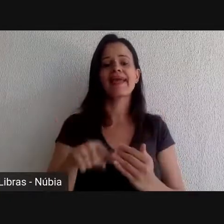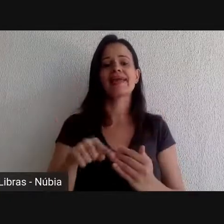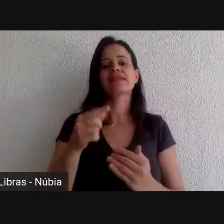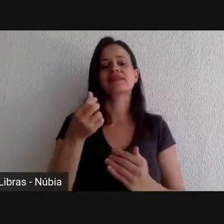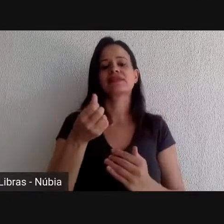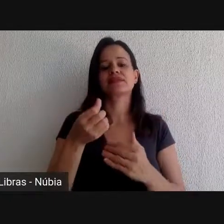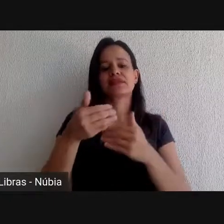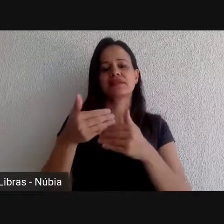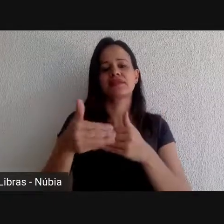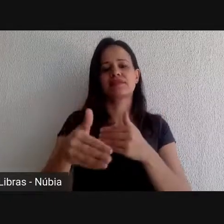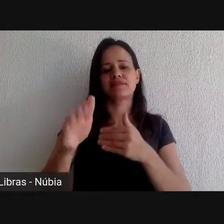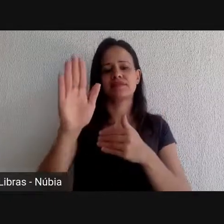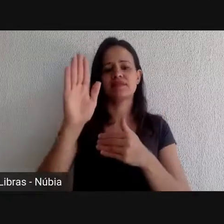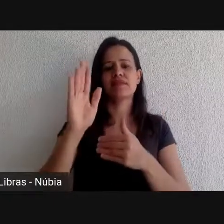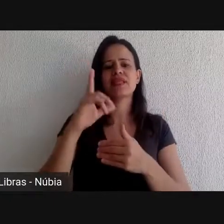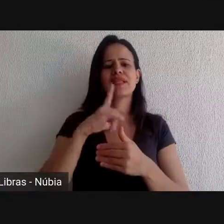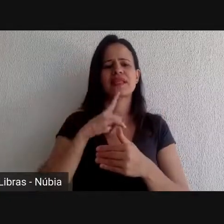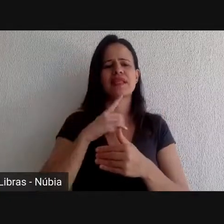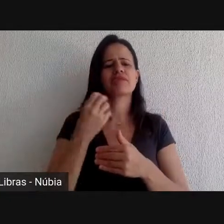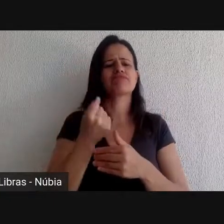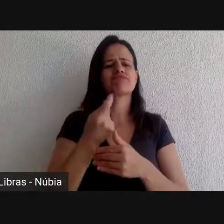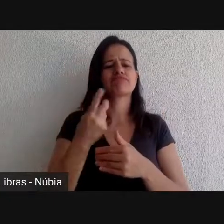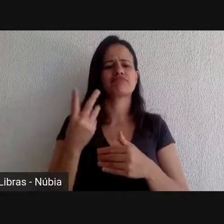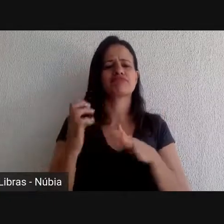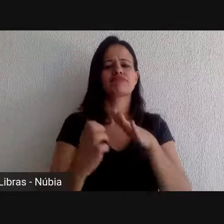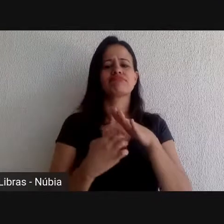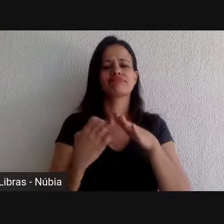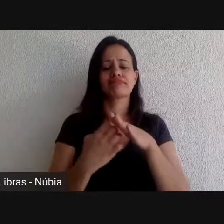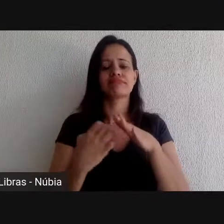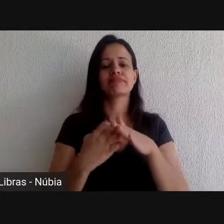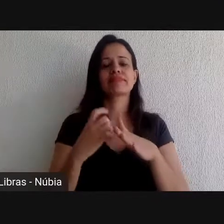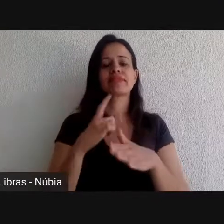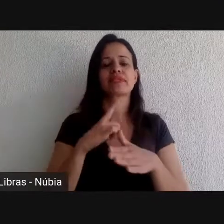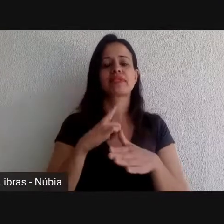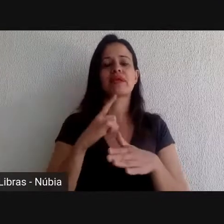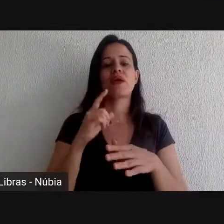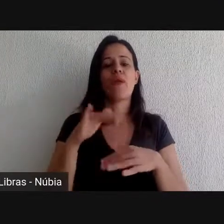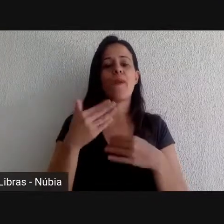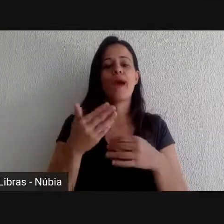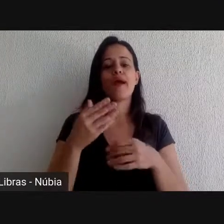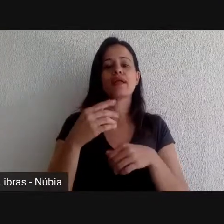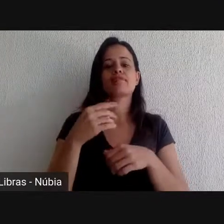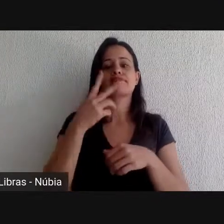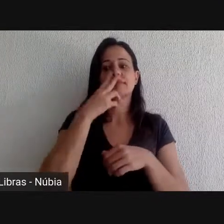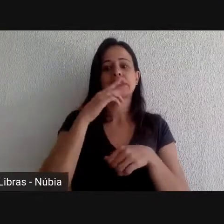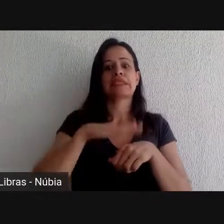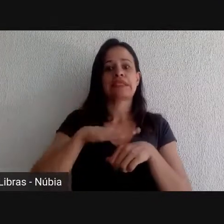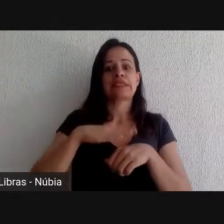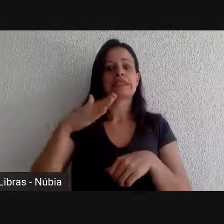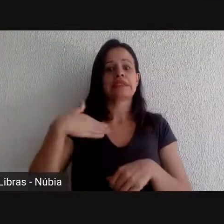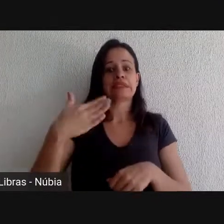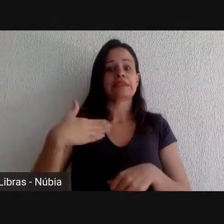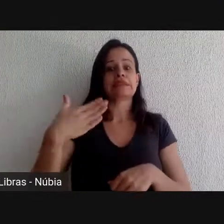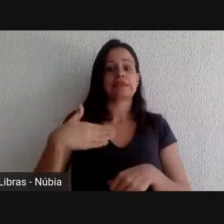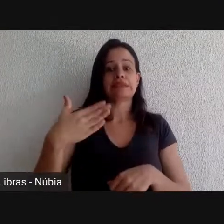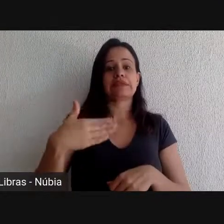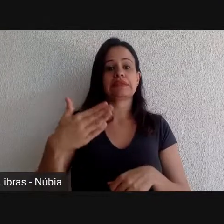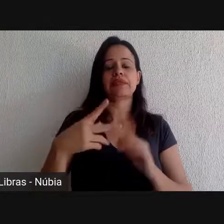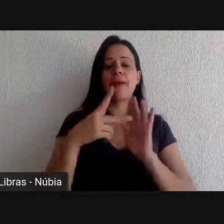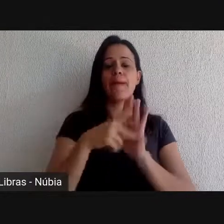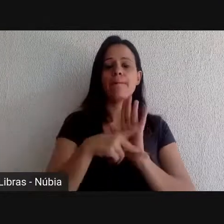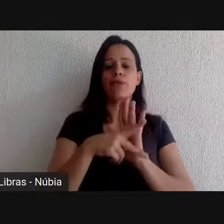estudos. Então, vejam quanto o empreendedor teve que percorrer antes do relógio começar a girar. Então, quando a gente coloca num projeto de